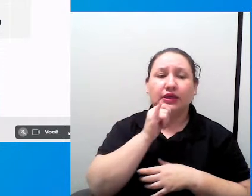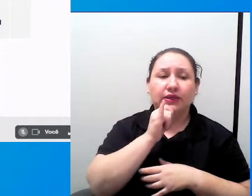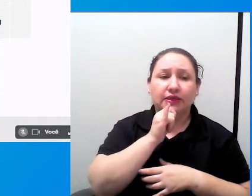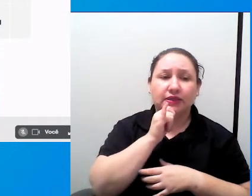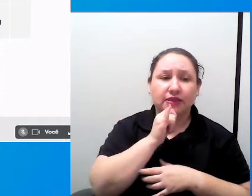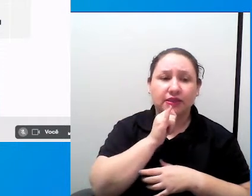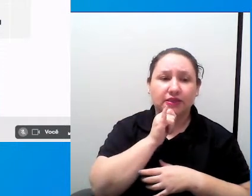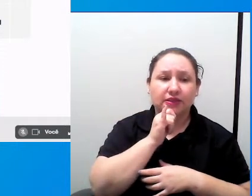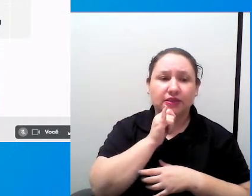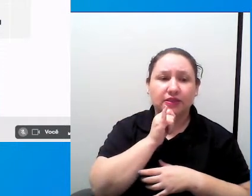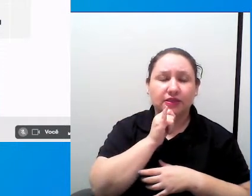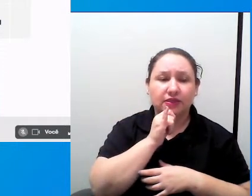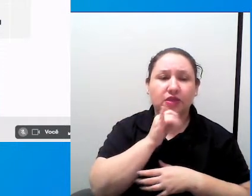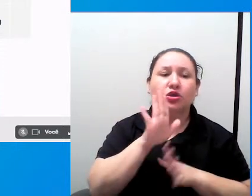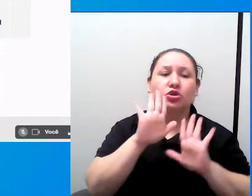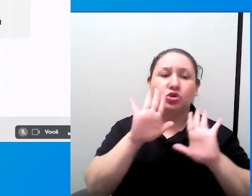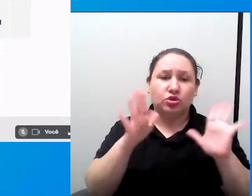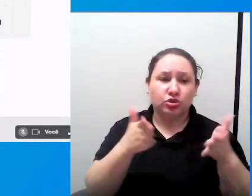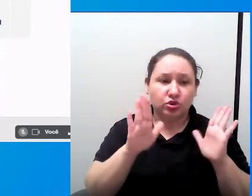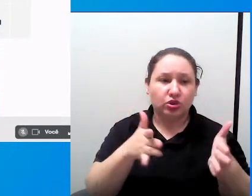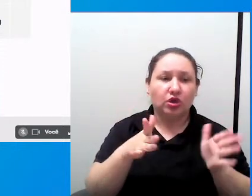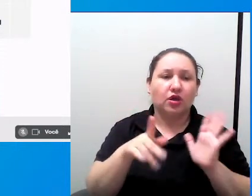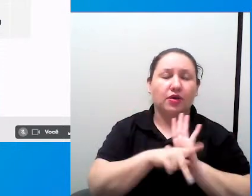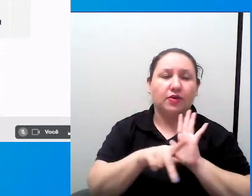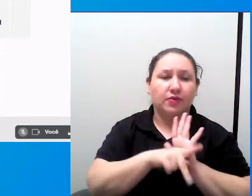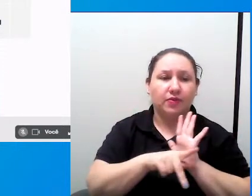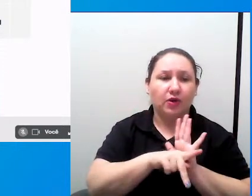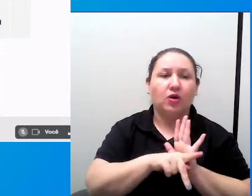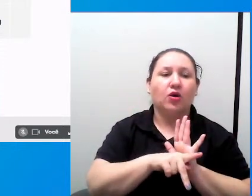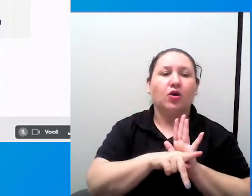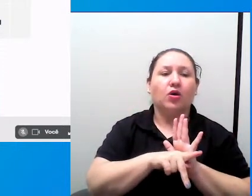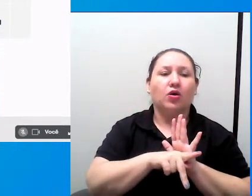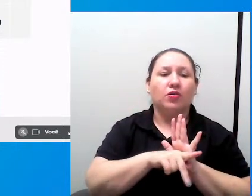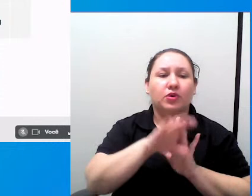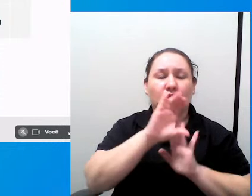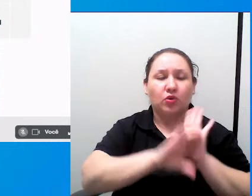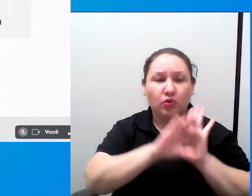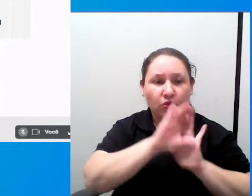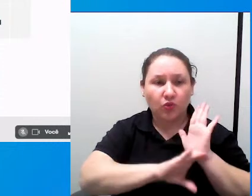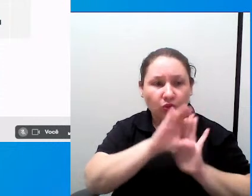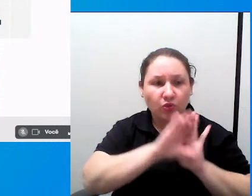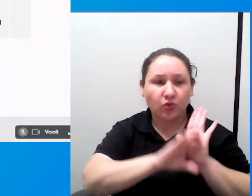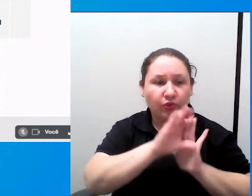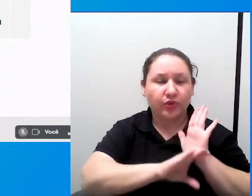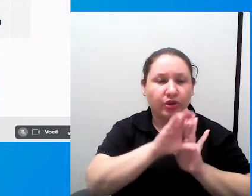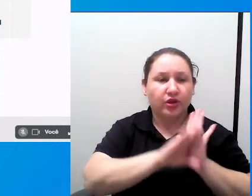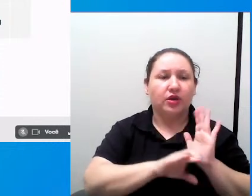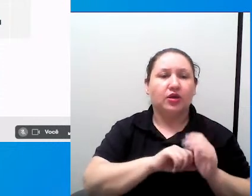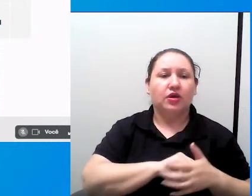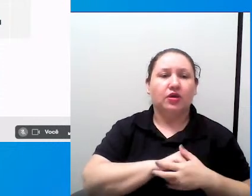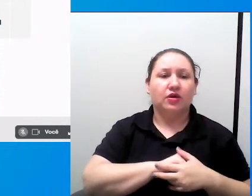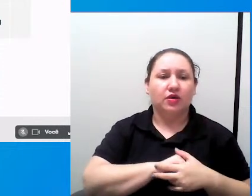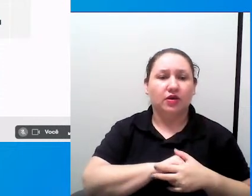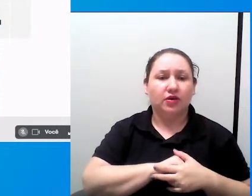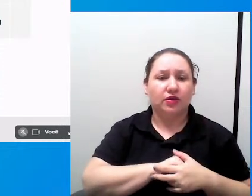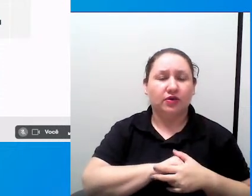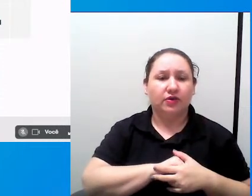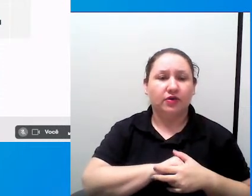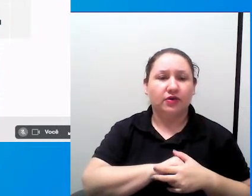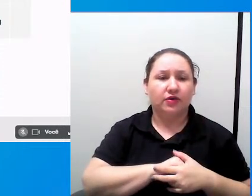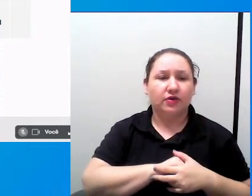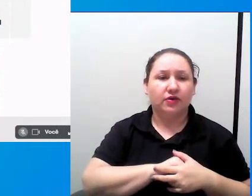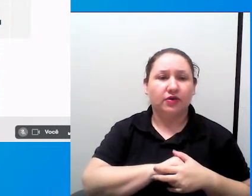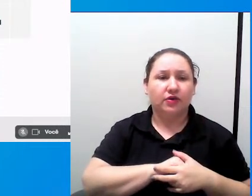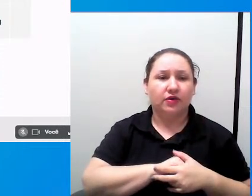está cumprindo os componentes curriculares, mas ela ainda precisa correr atrás por fora, porque senão ela não vai conseguir